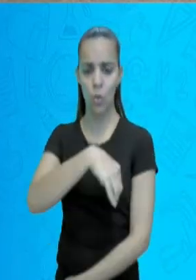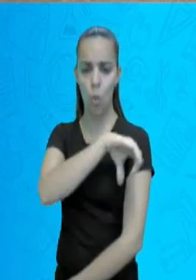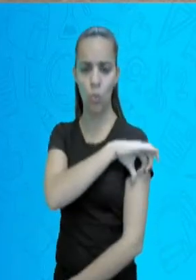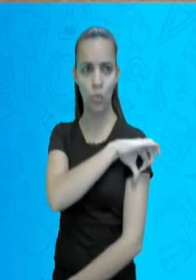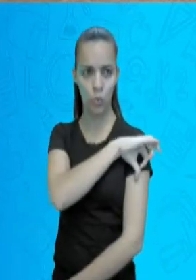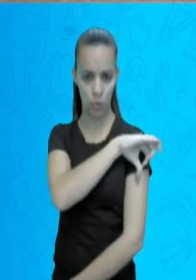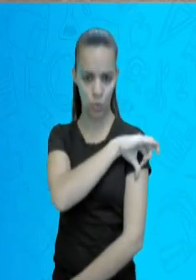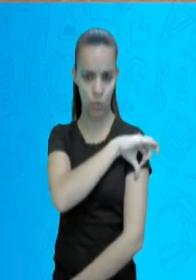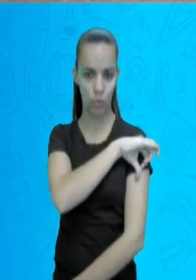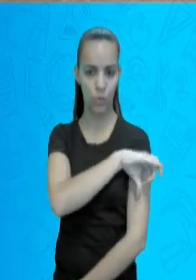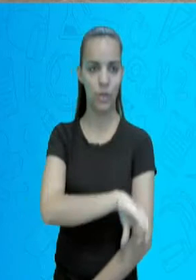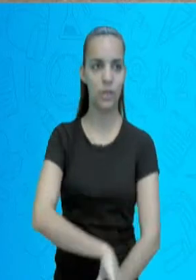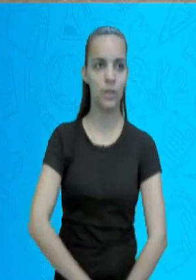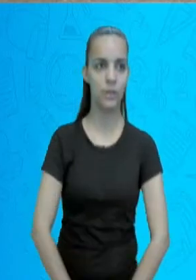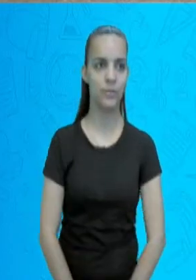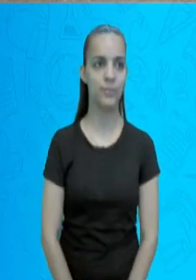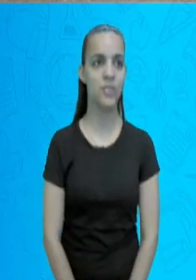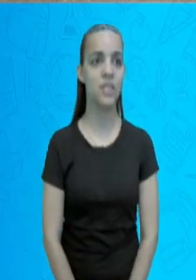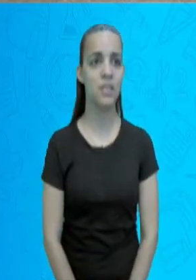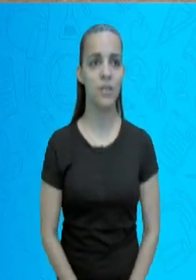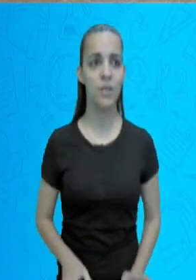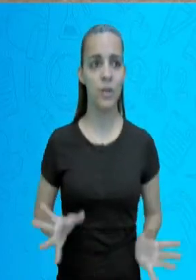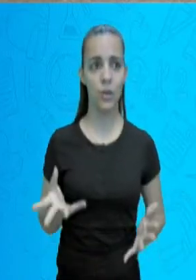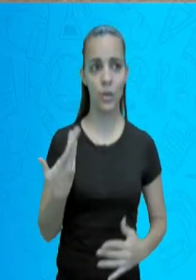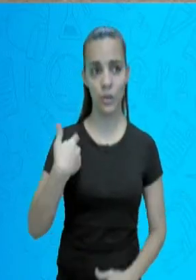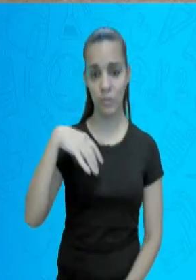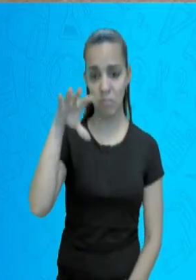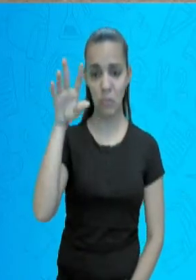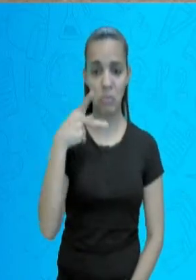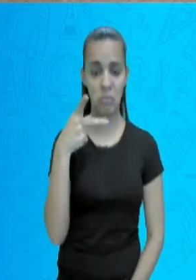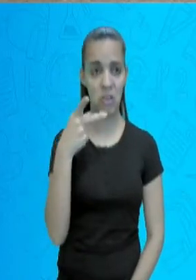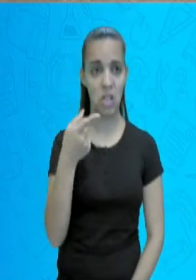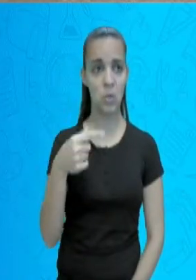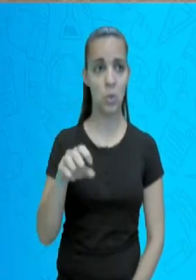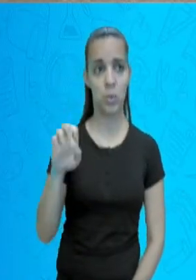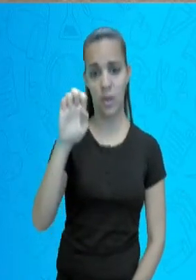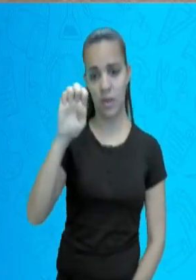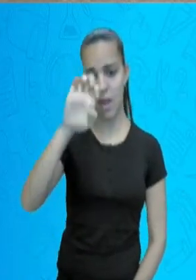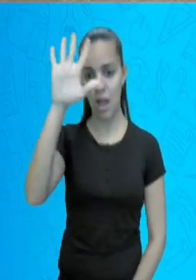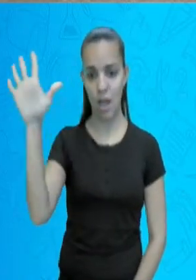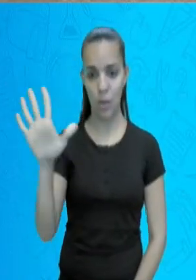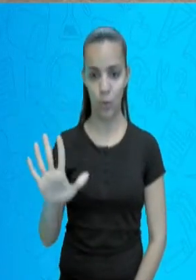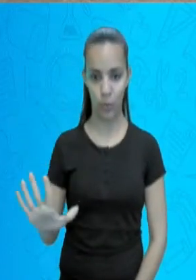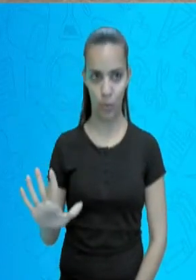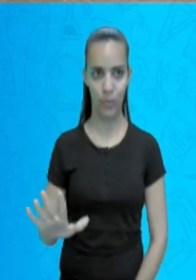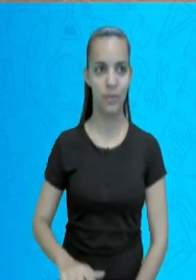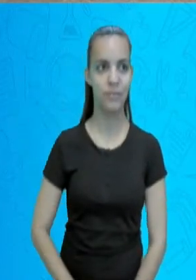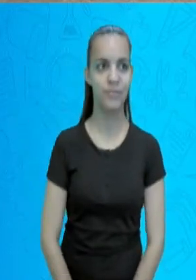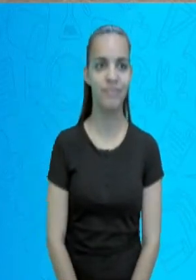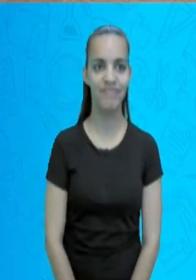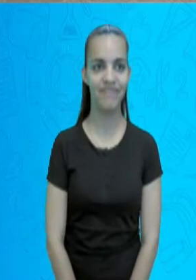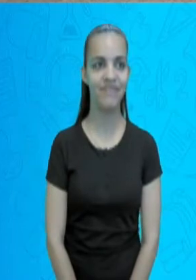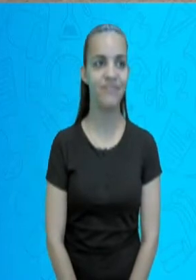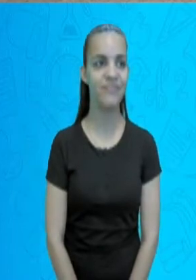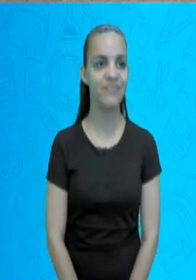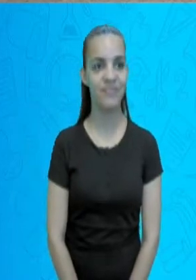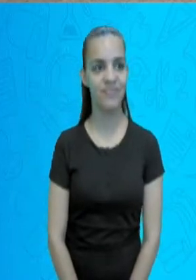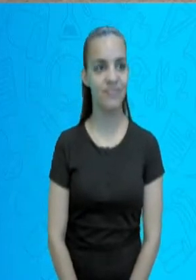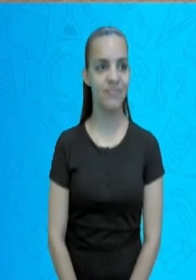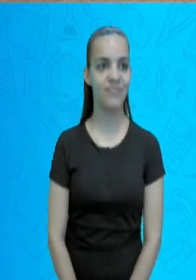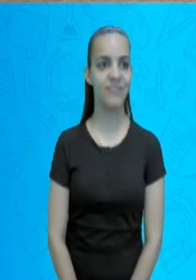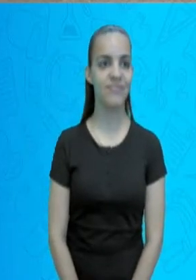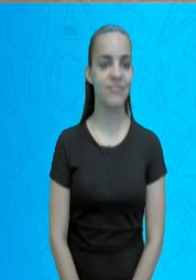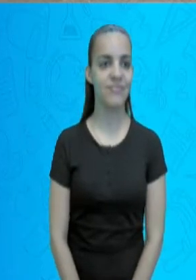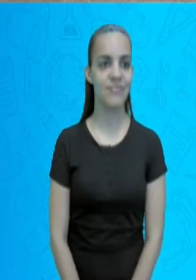ano do ensino fundamental e nós vamos falar sobre a Europa, ok?